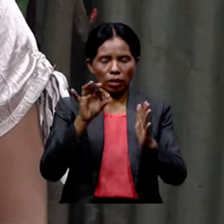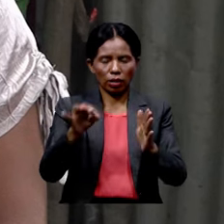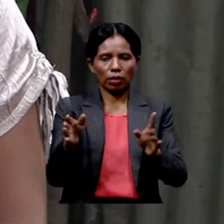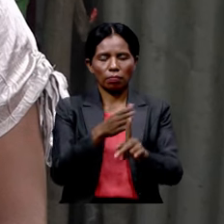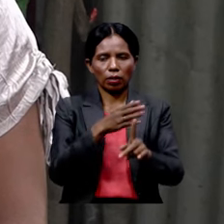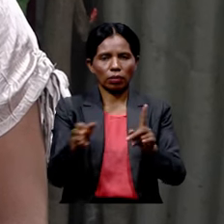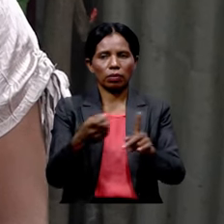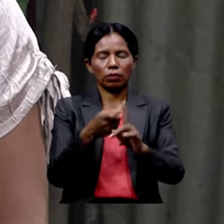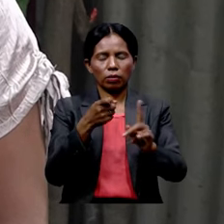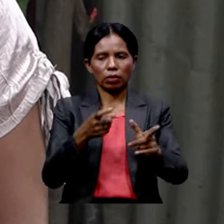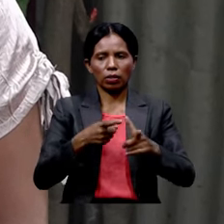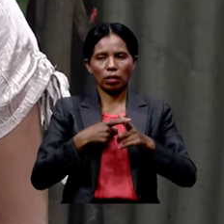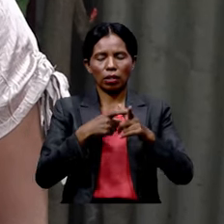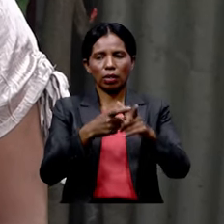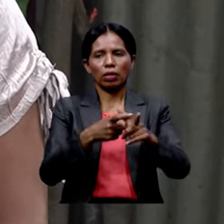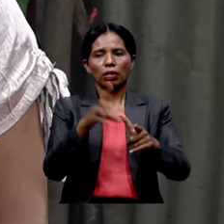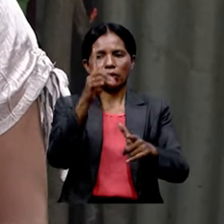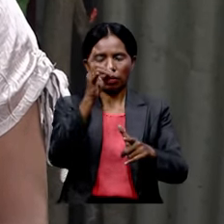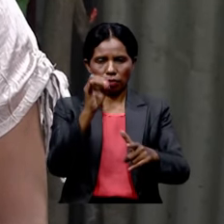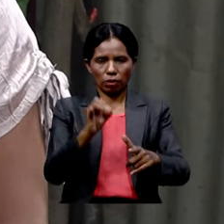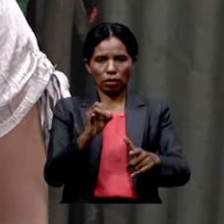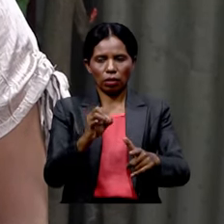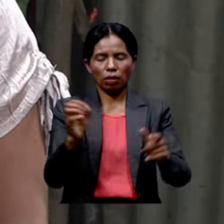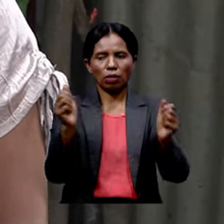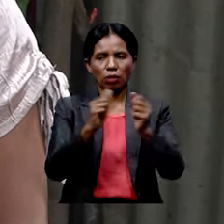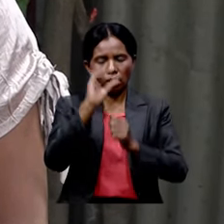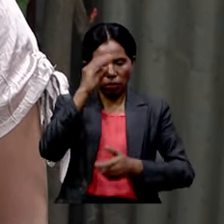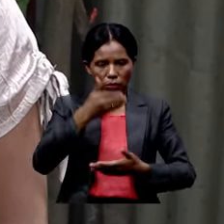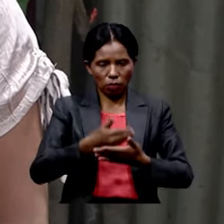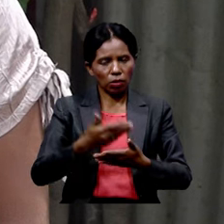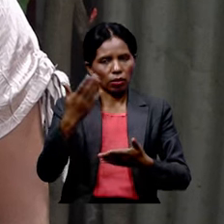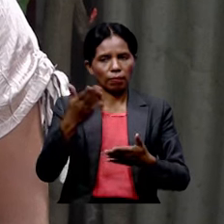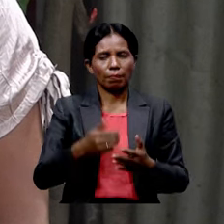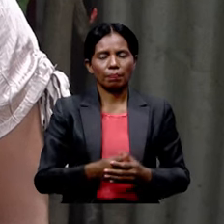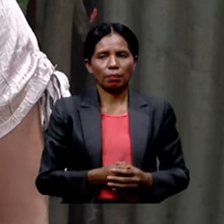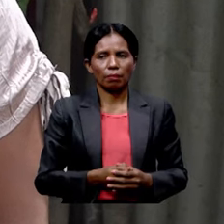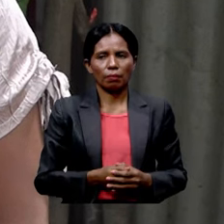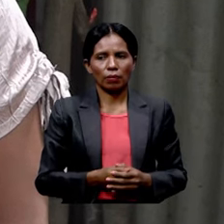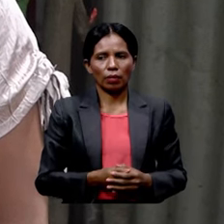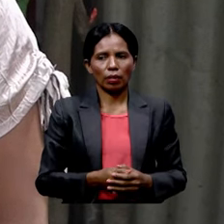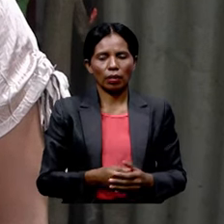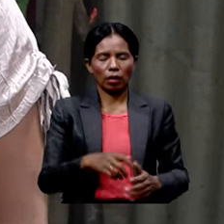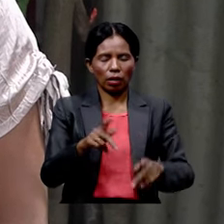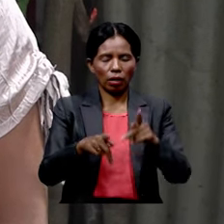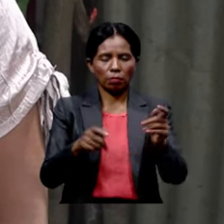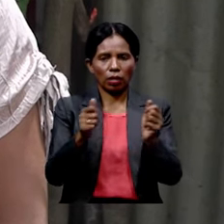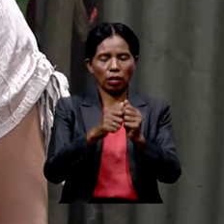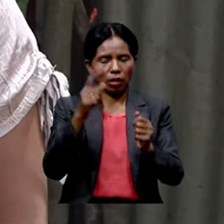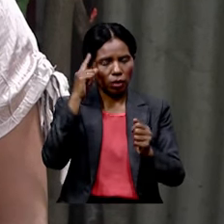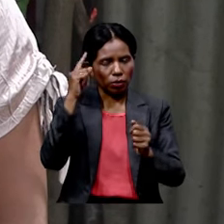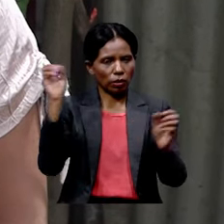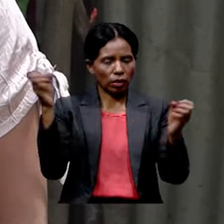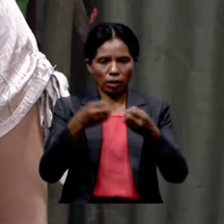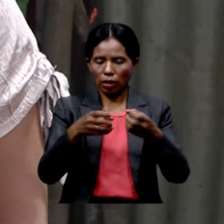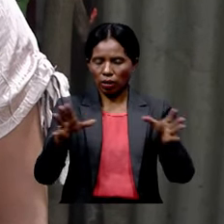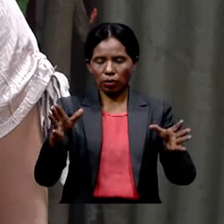fiziku no ni halai to odili no honia uan ne ba antau pensamento ka hanoin dene lalakon hania